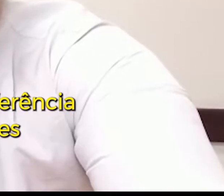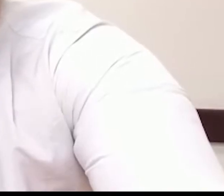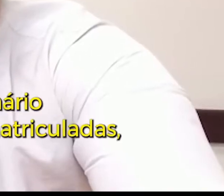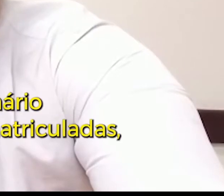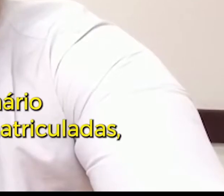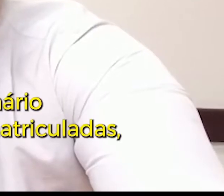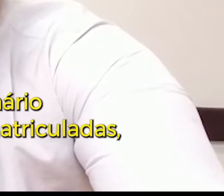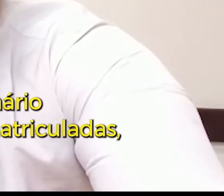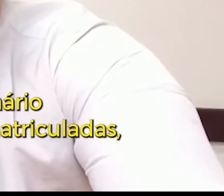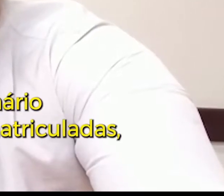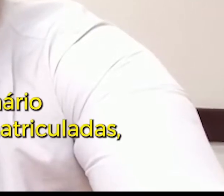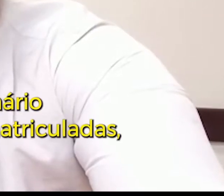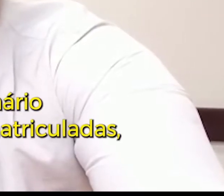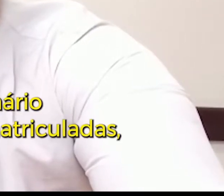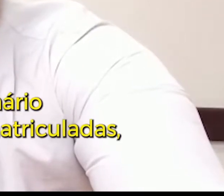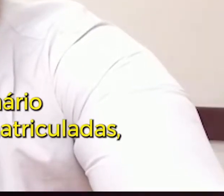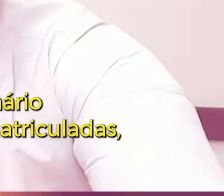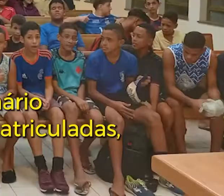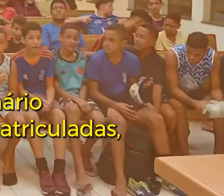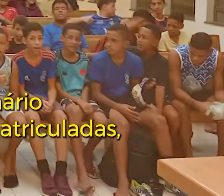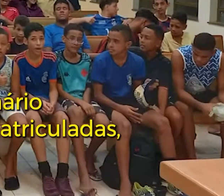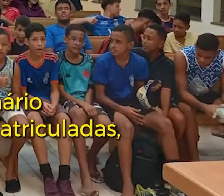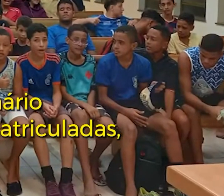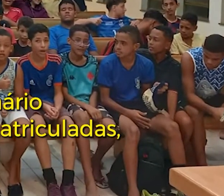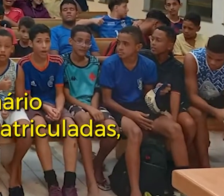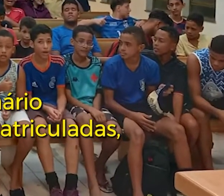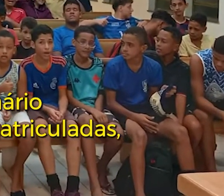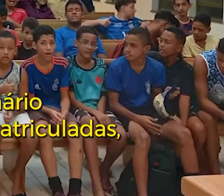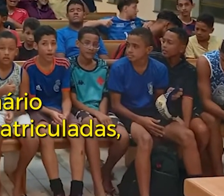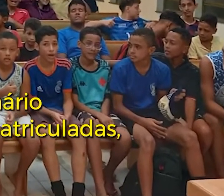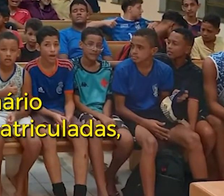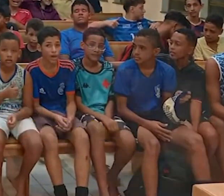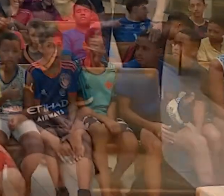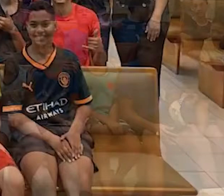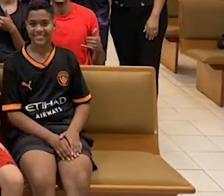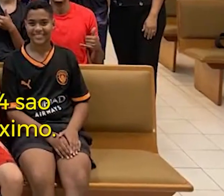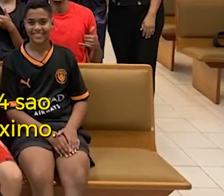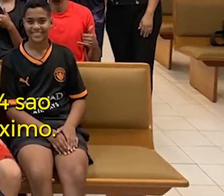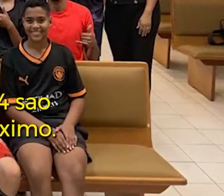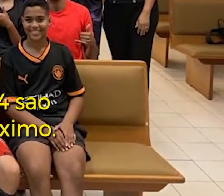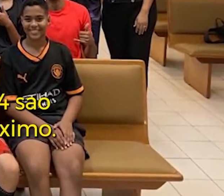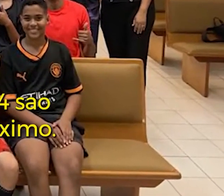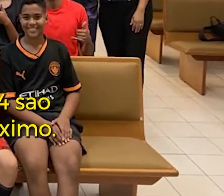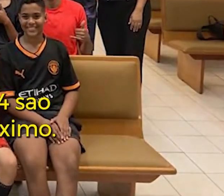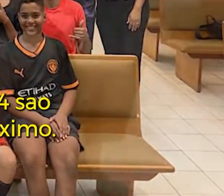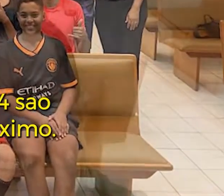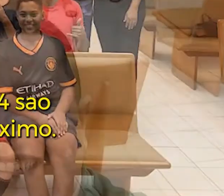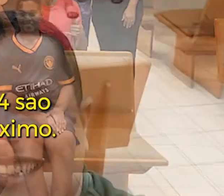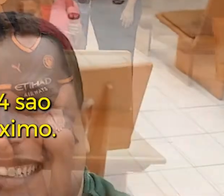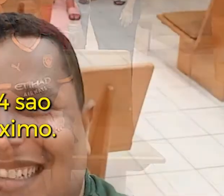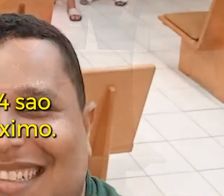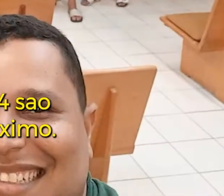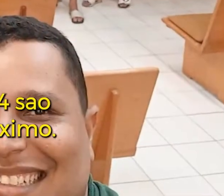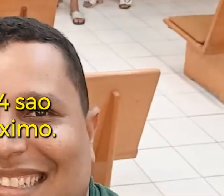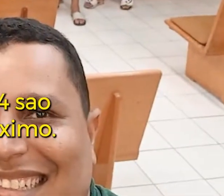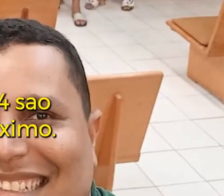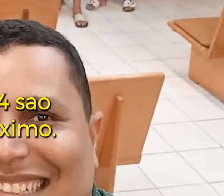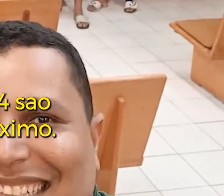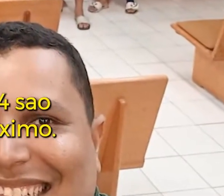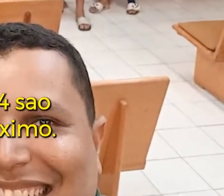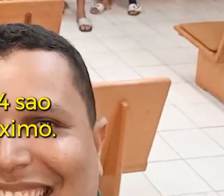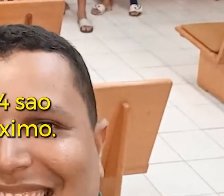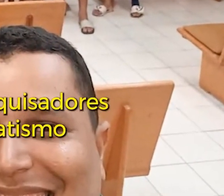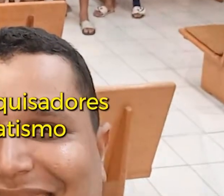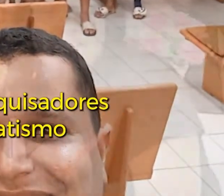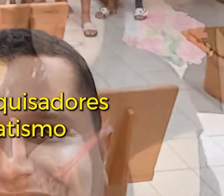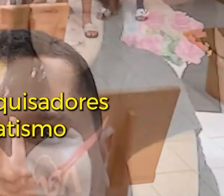pesquisadores e nosso seminário hoje temos 36 pessoas matriculadas. Dessas 36, apenas 4 são membros, 5 no